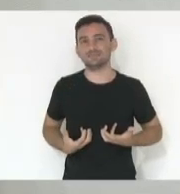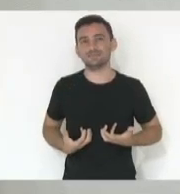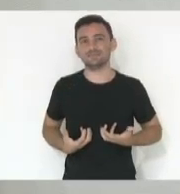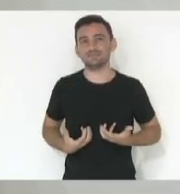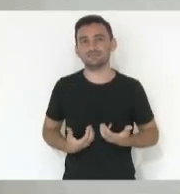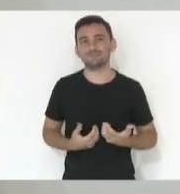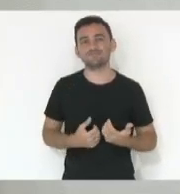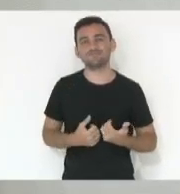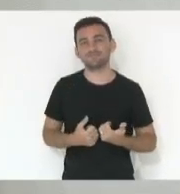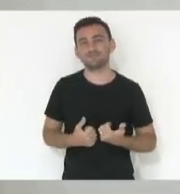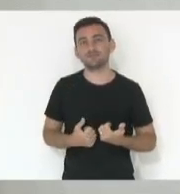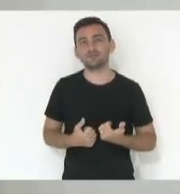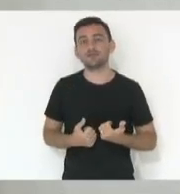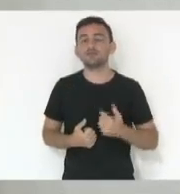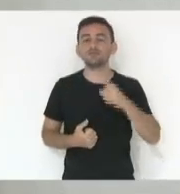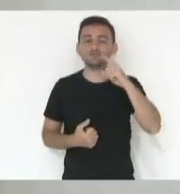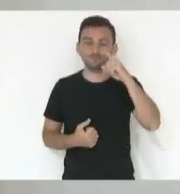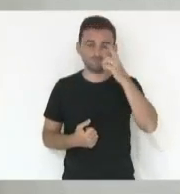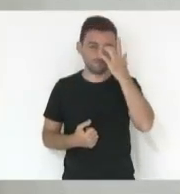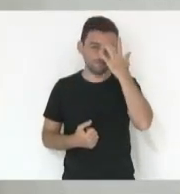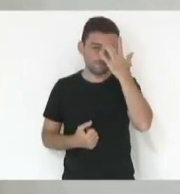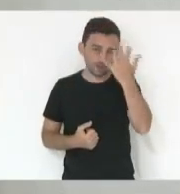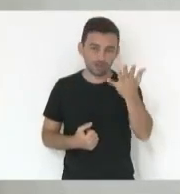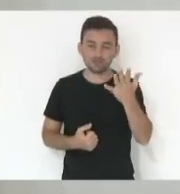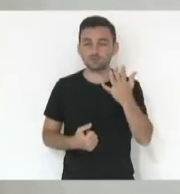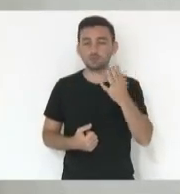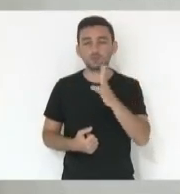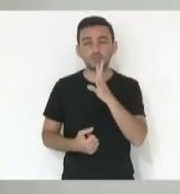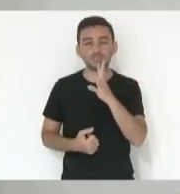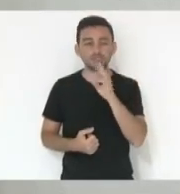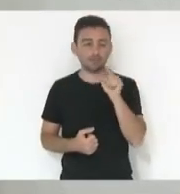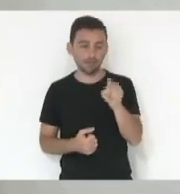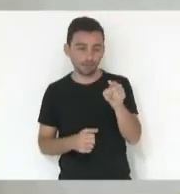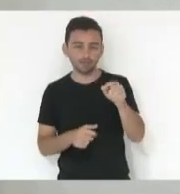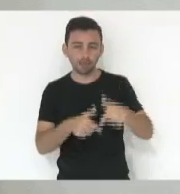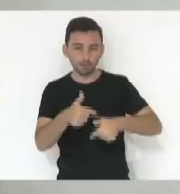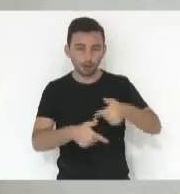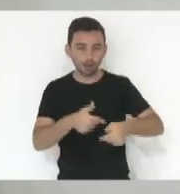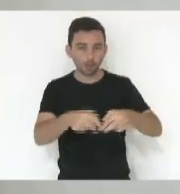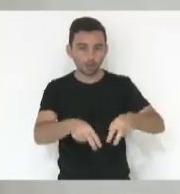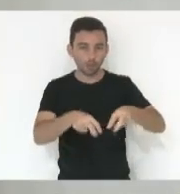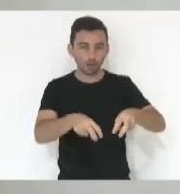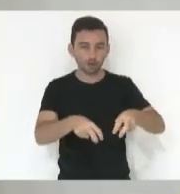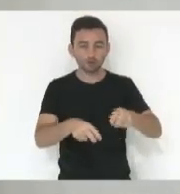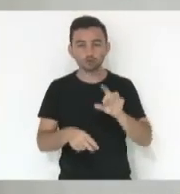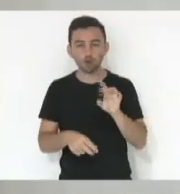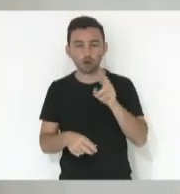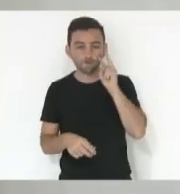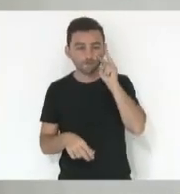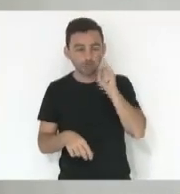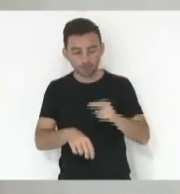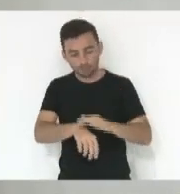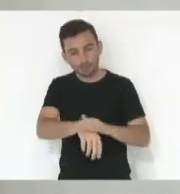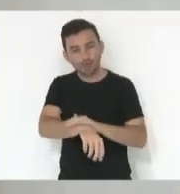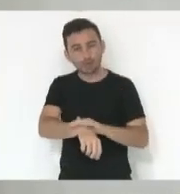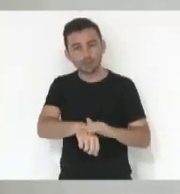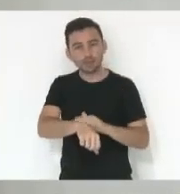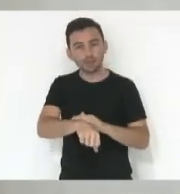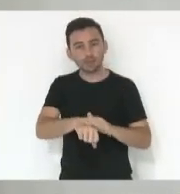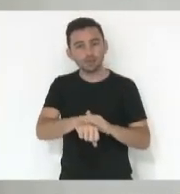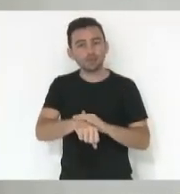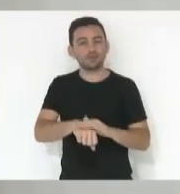fácil identificar quem é um produtor rural, é só olhar pela sua pele, sobre a